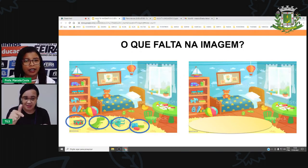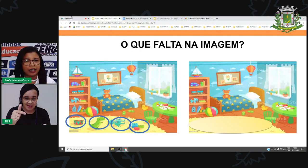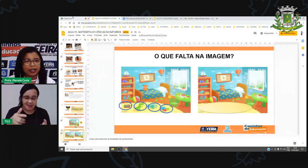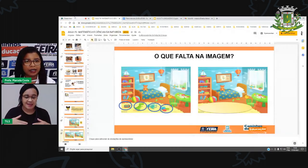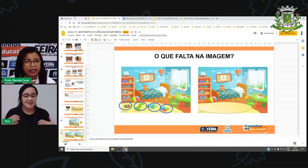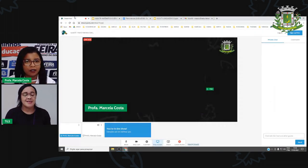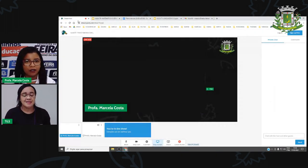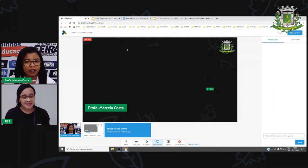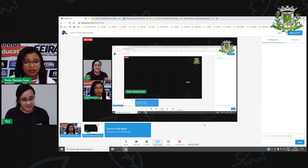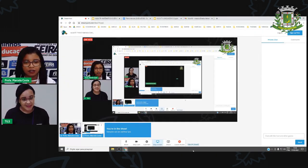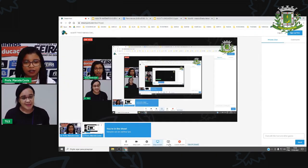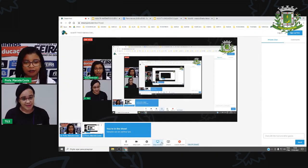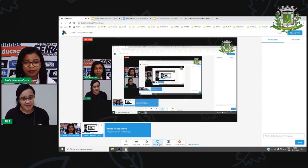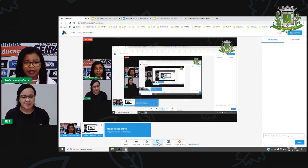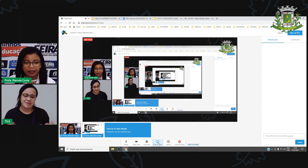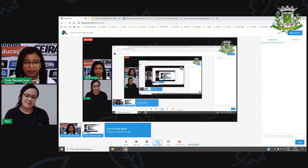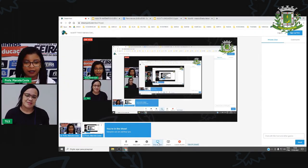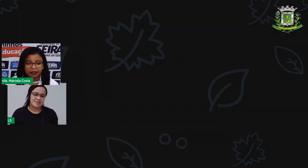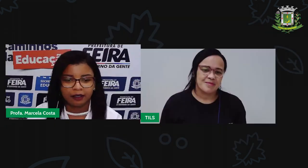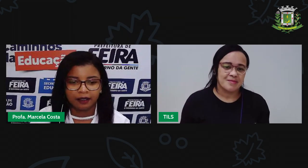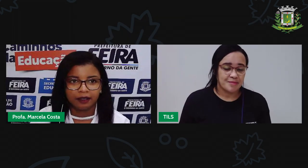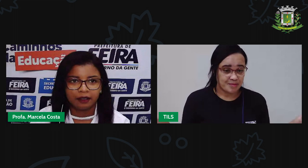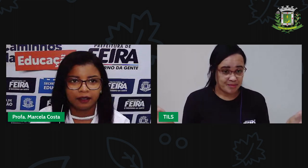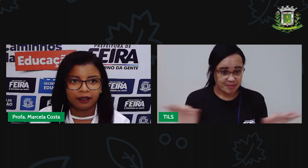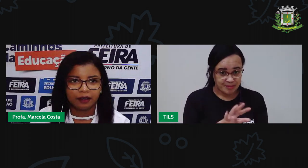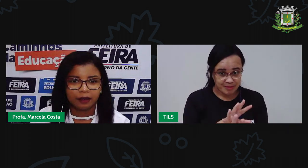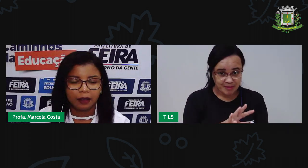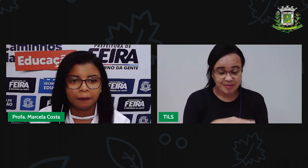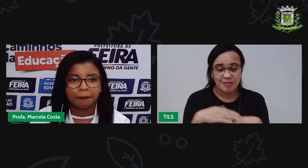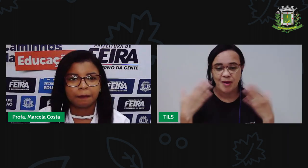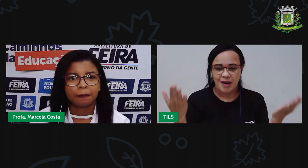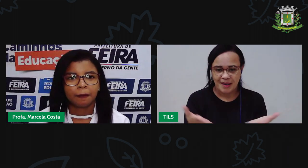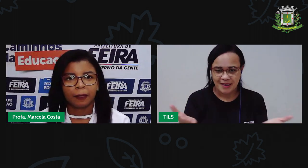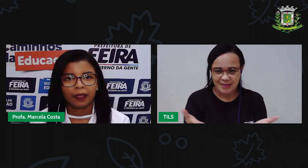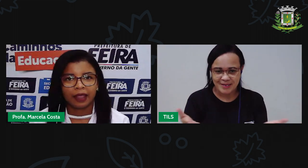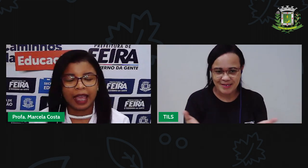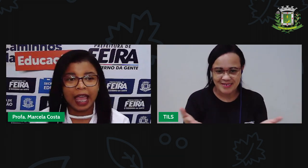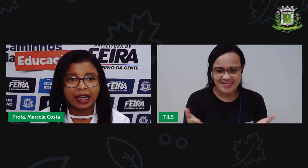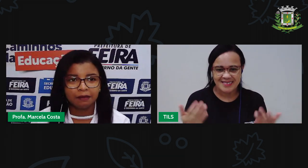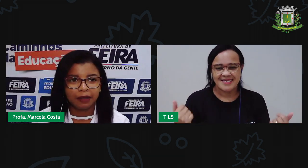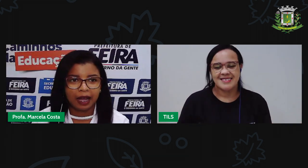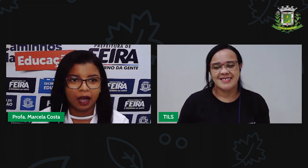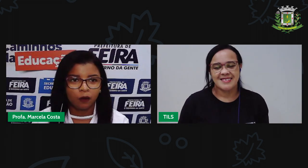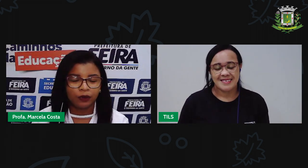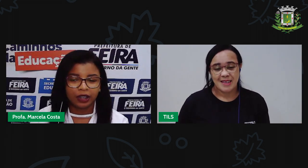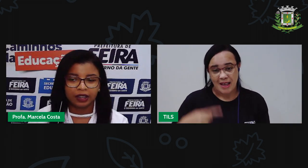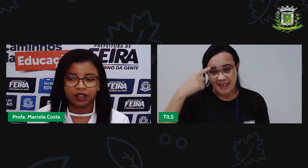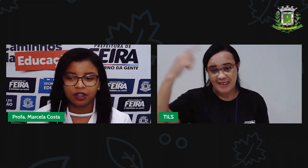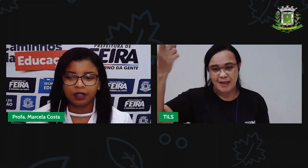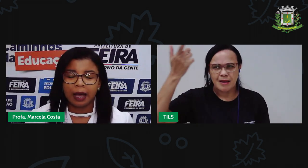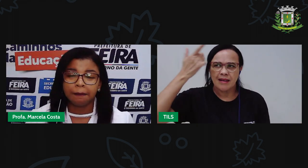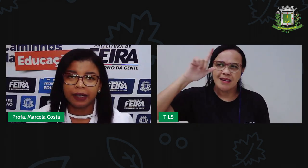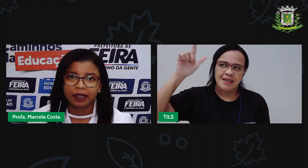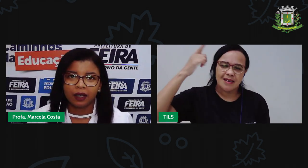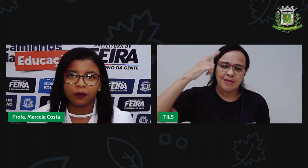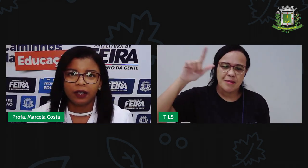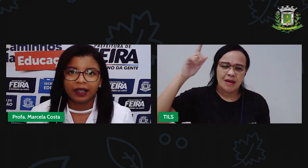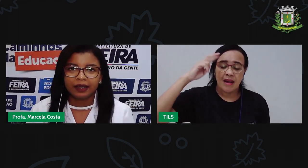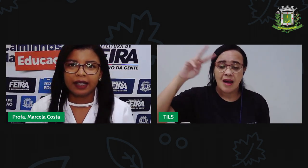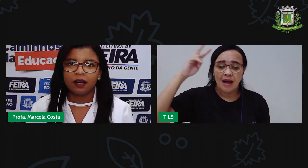Pronto, crianças. Agora a gente vai relembrar o que a gente